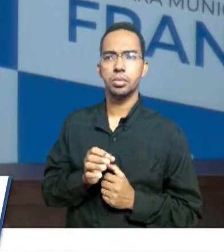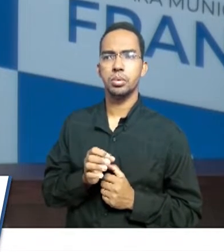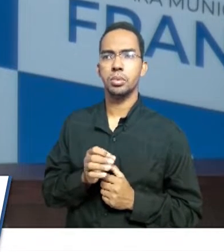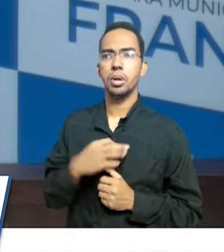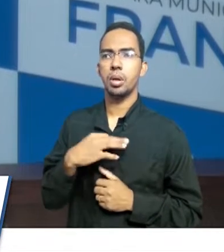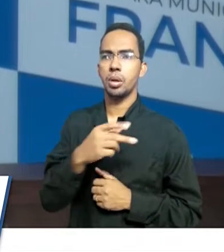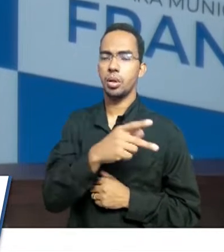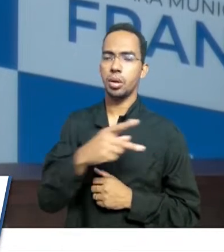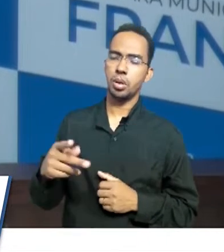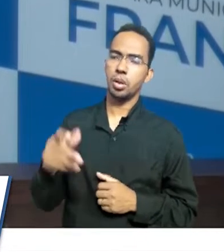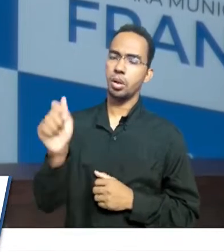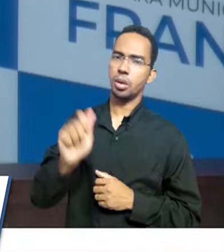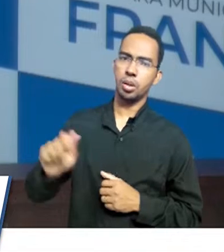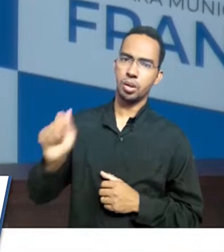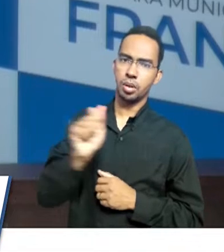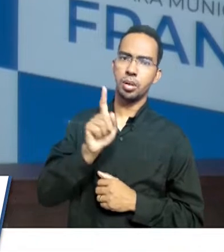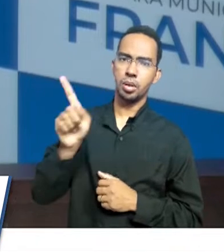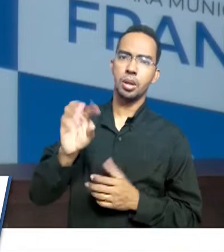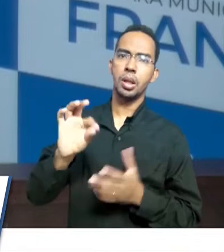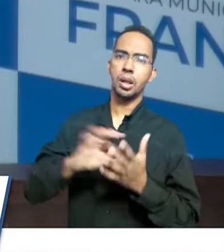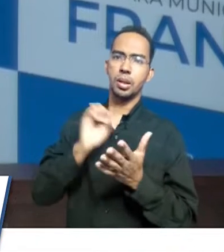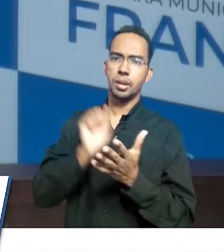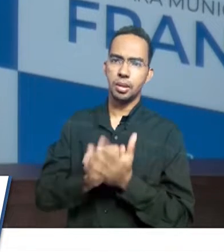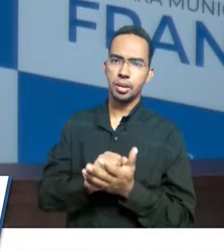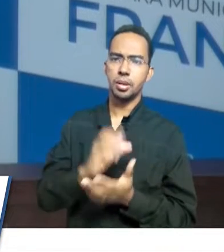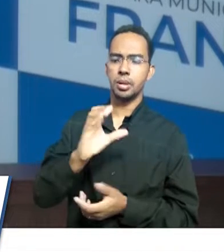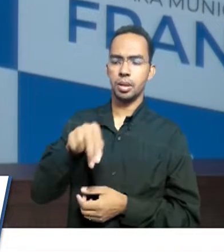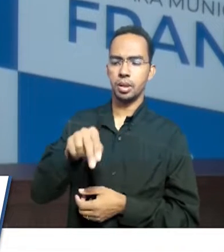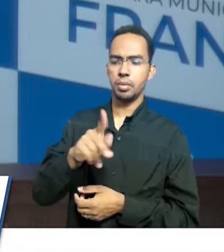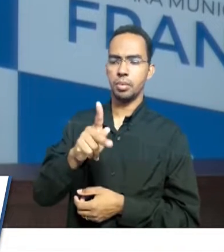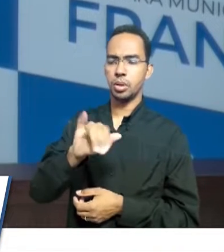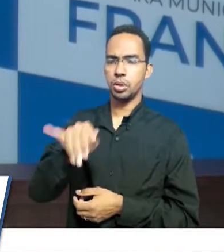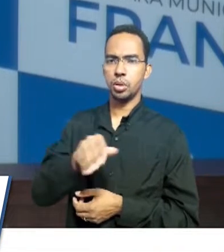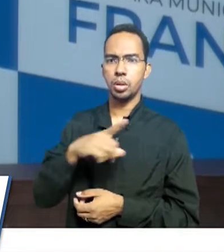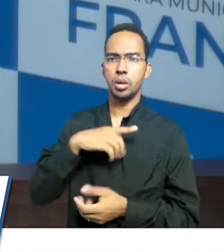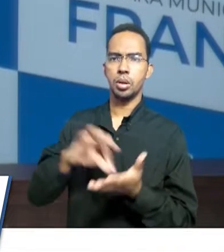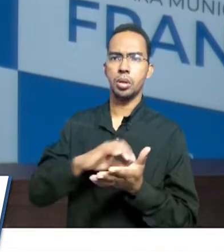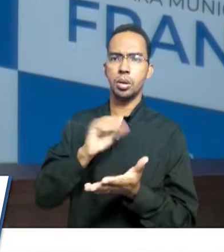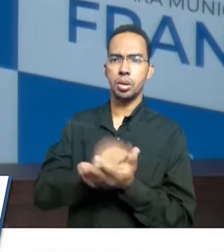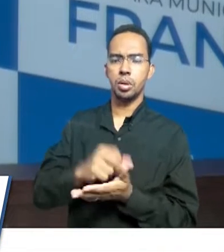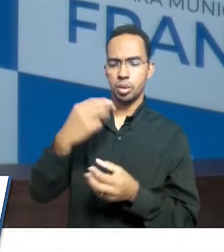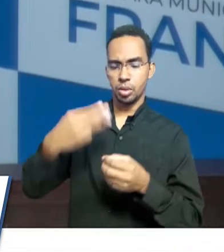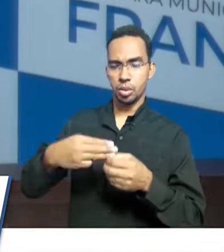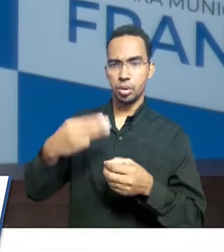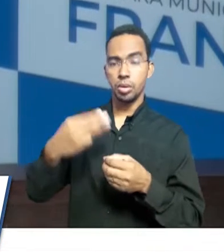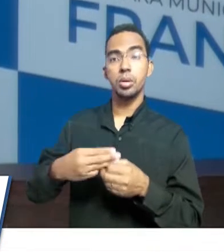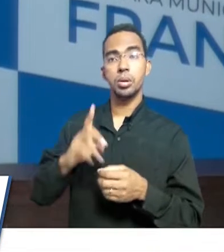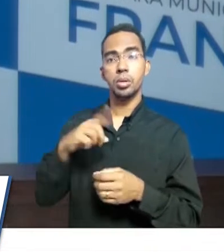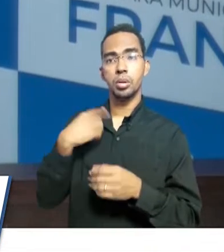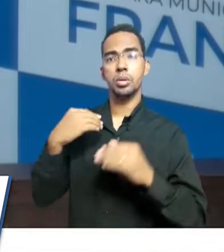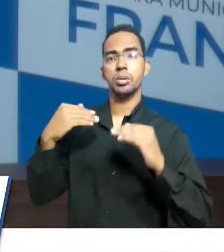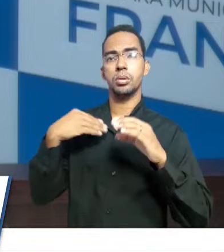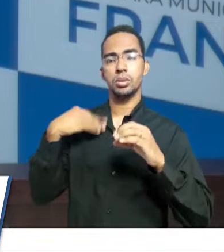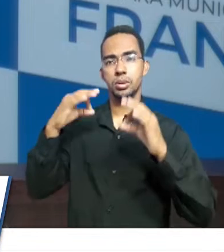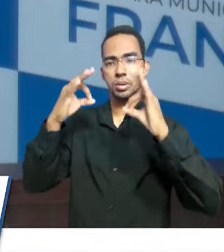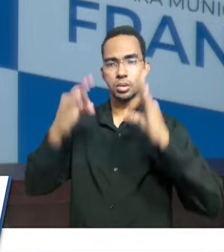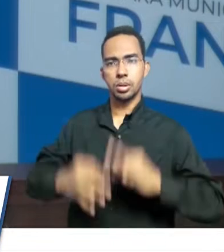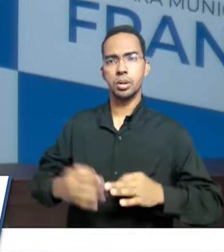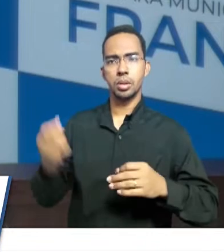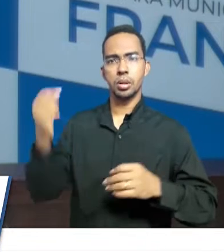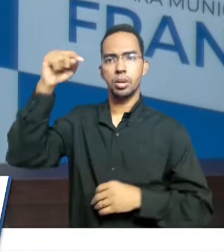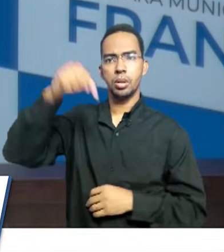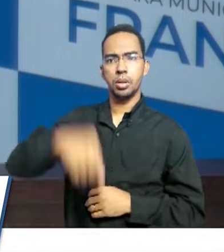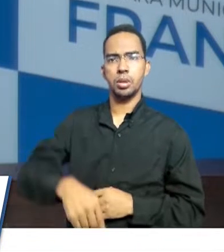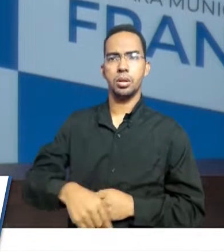ela é registrada, tem CNPJ, tem inscrição municipal, então nós estamos dentro da lei. Então, eu vim aqui hoje reivindicar